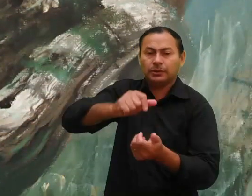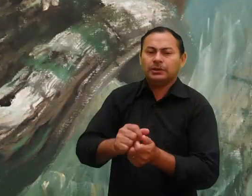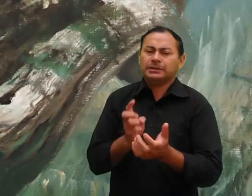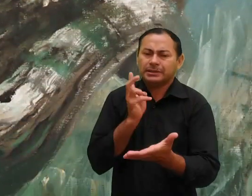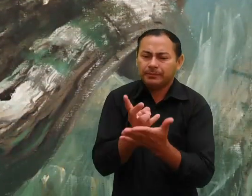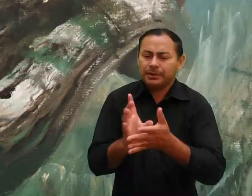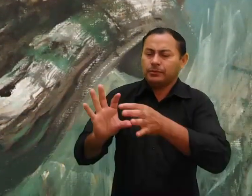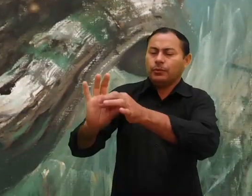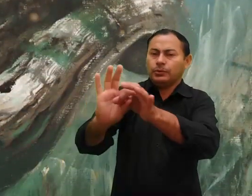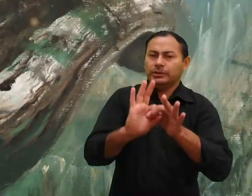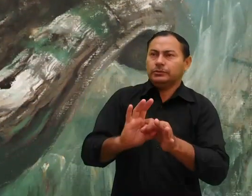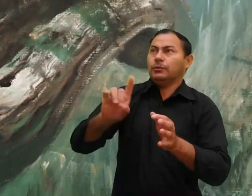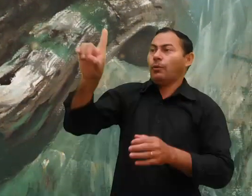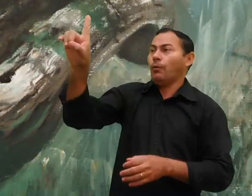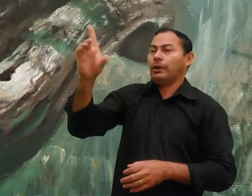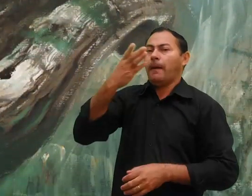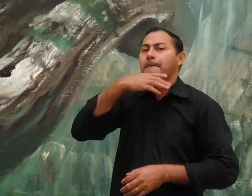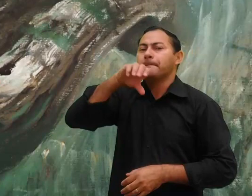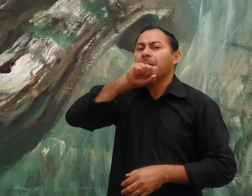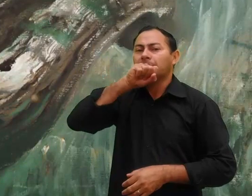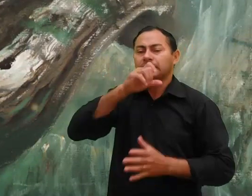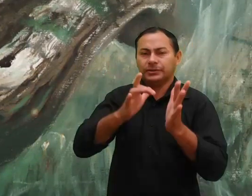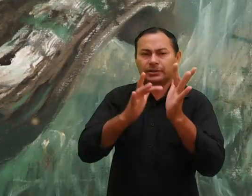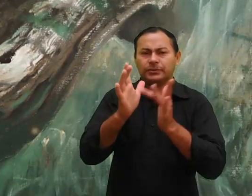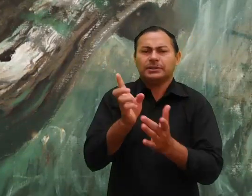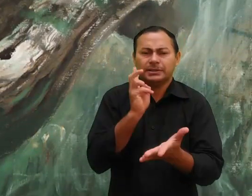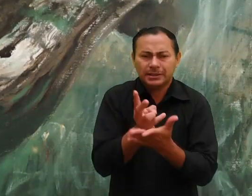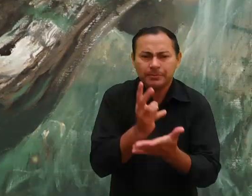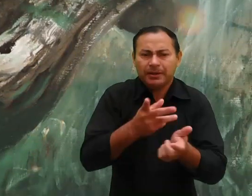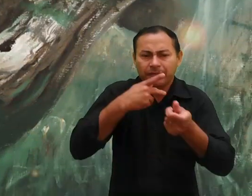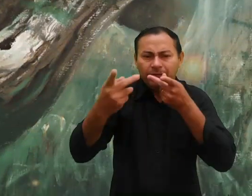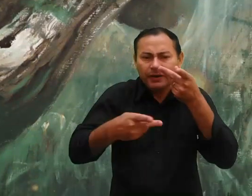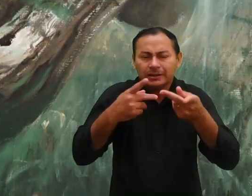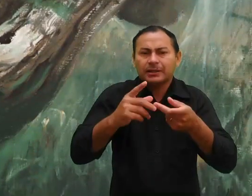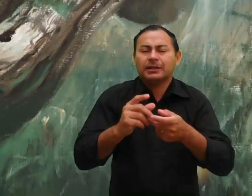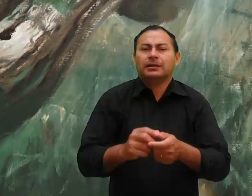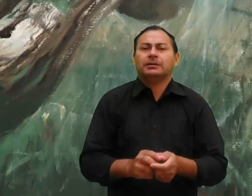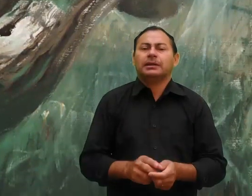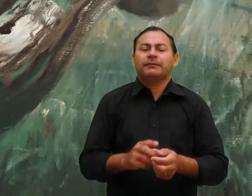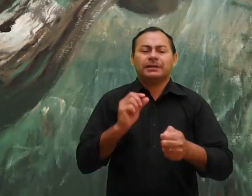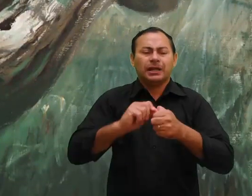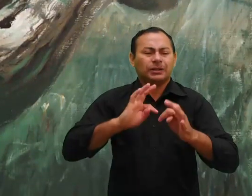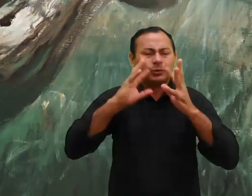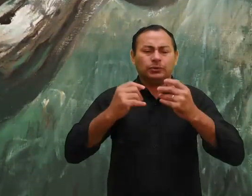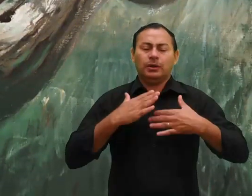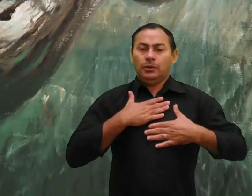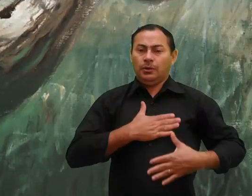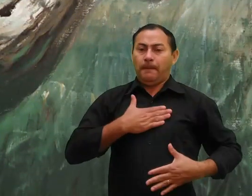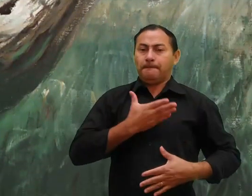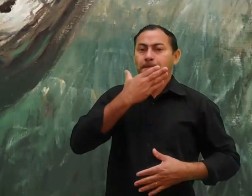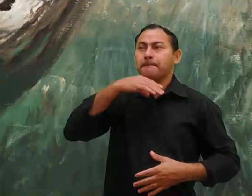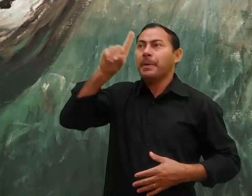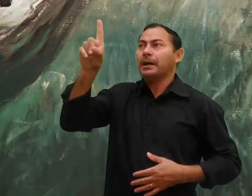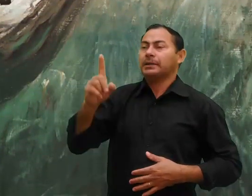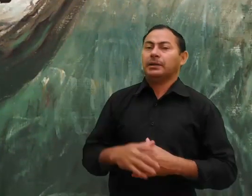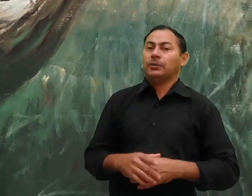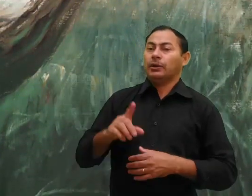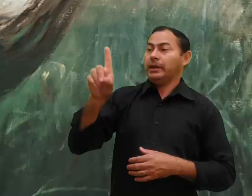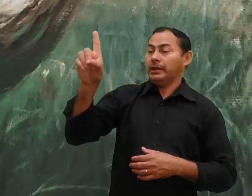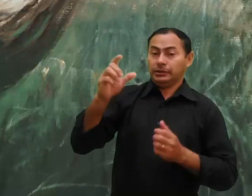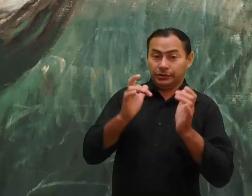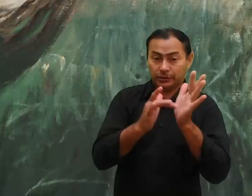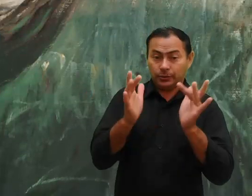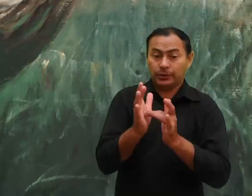constante comunhão com o Pai. Ele estava sempre dizendo que fazia tudo para agradar o Pai, que ele e o Pai eram